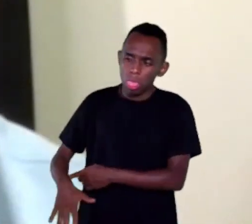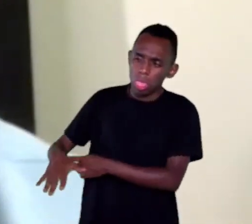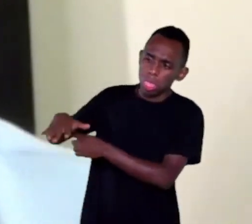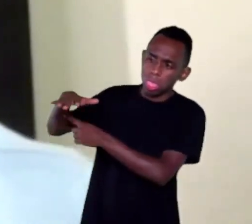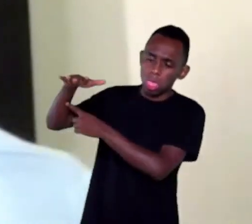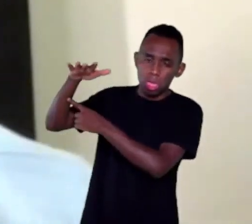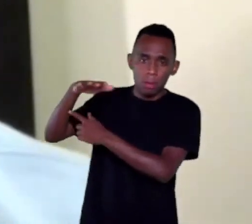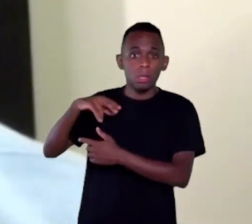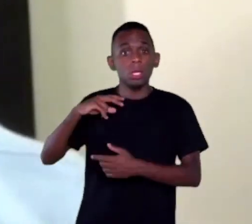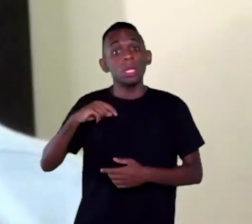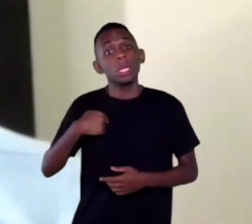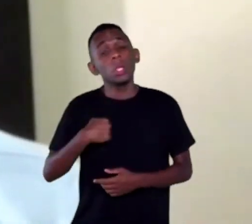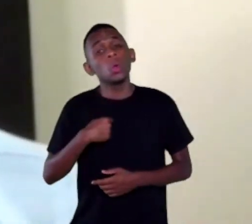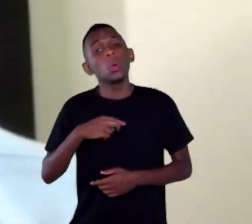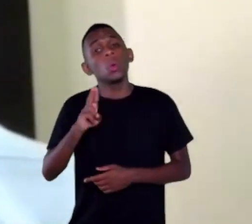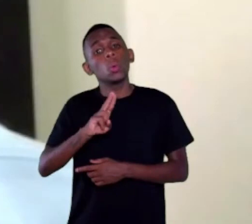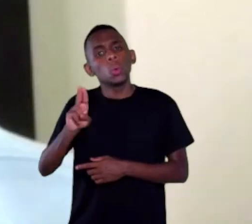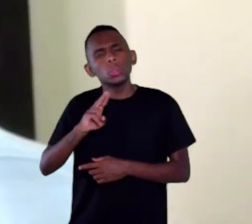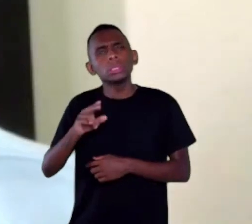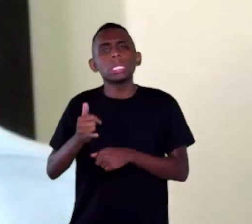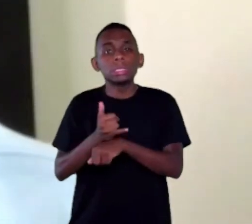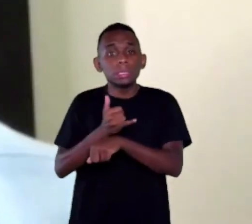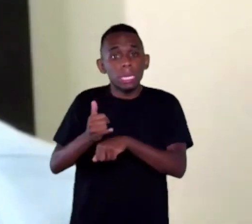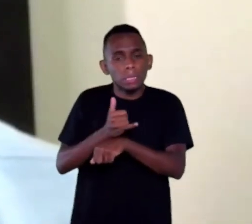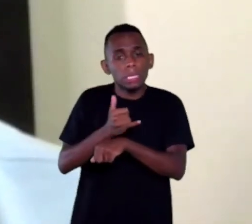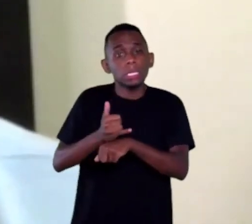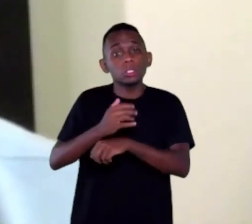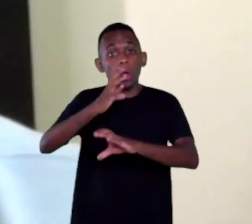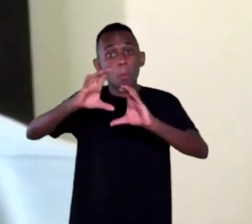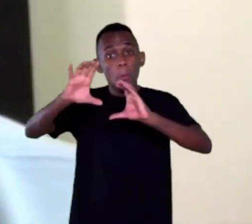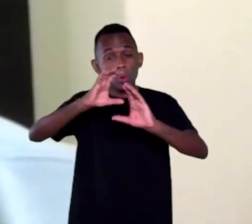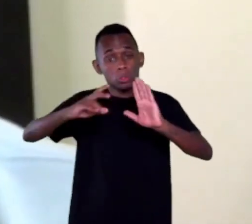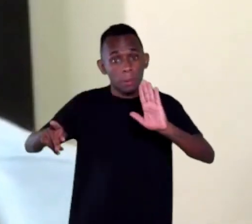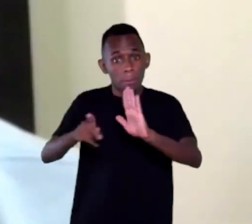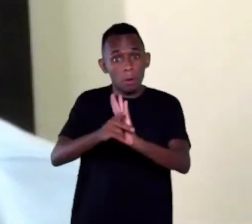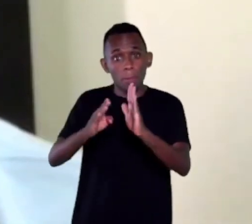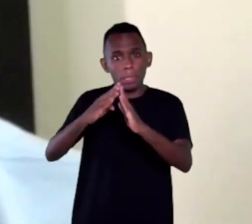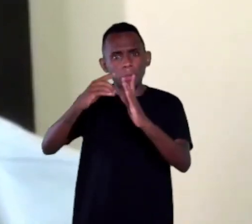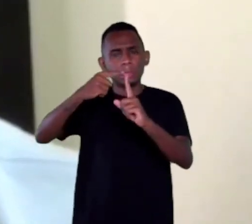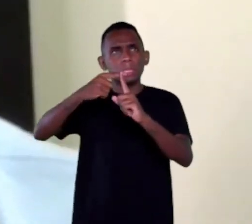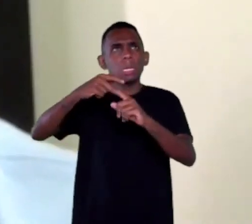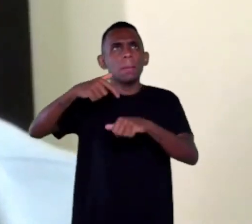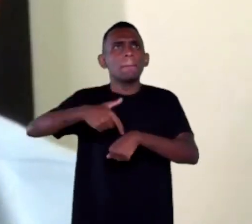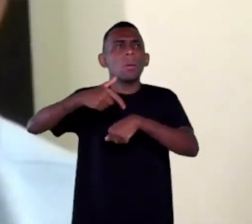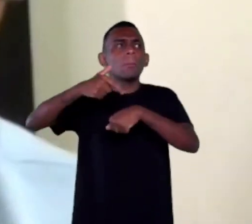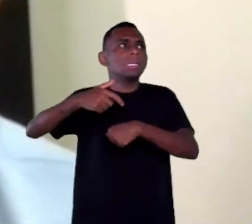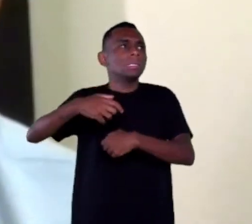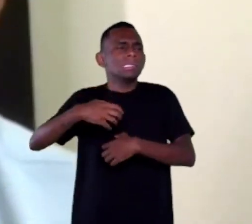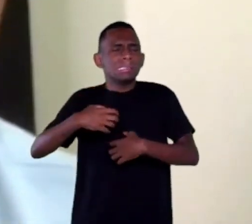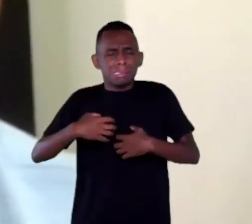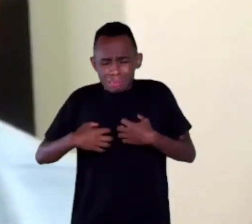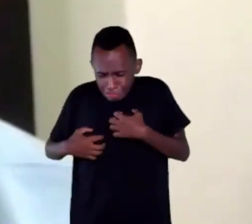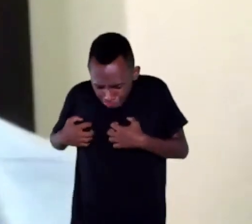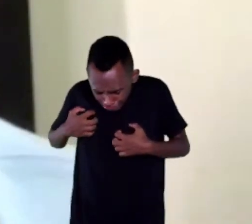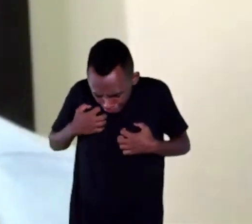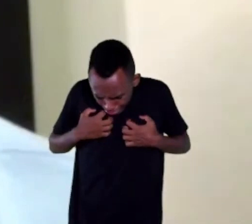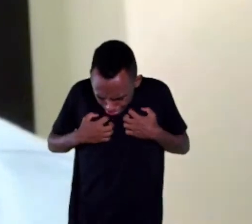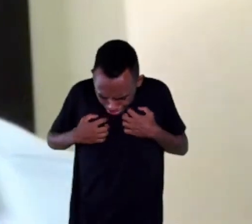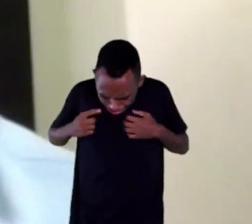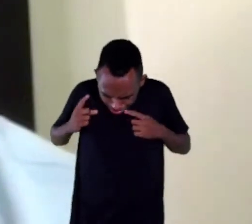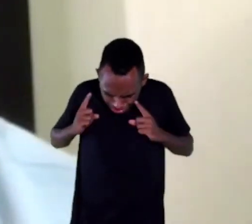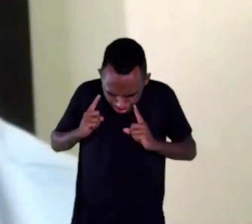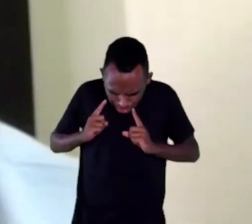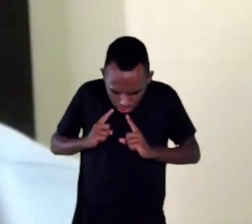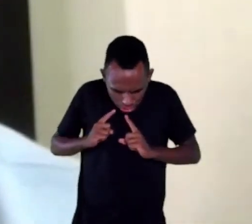eu usei muito de músicas, né, louvores, a hora que dava aquela dor na alma, aquela tristeza, eu falava assim, tal música eu